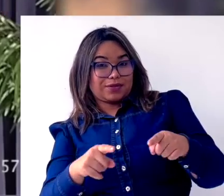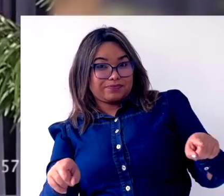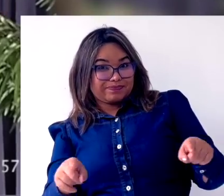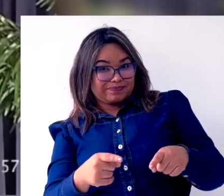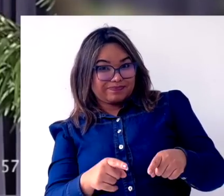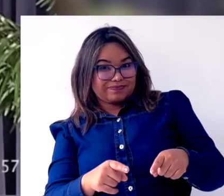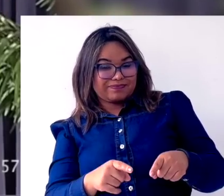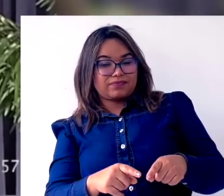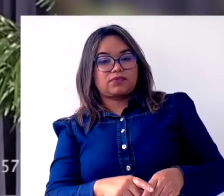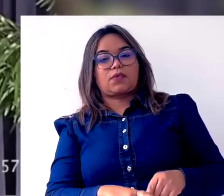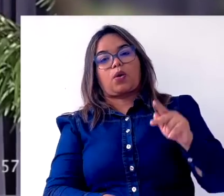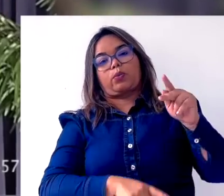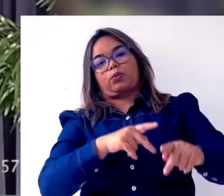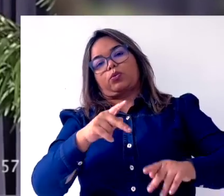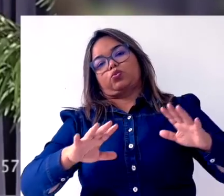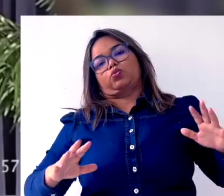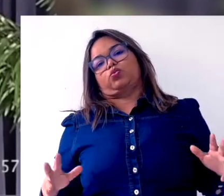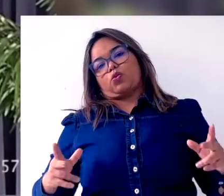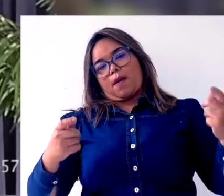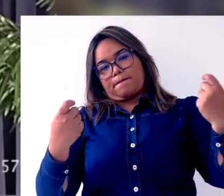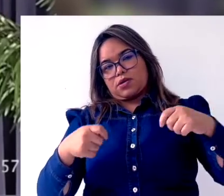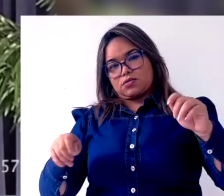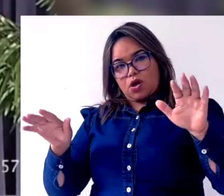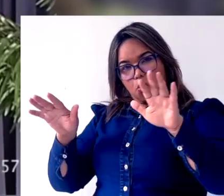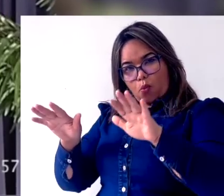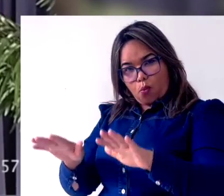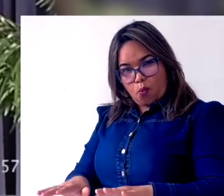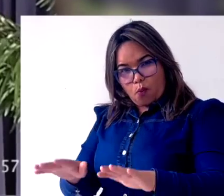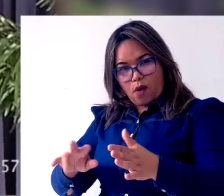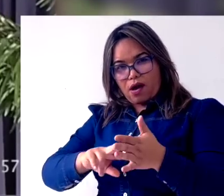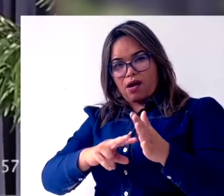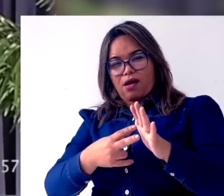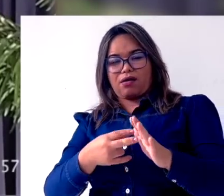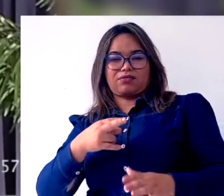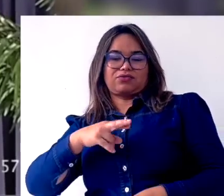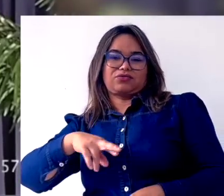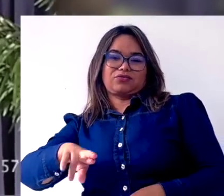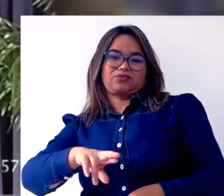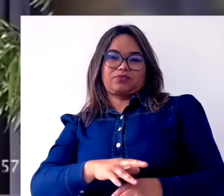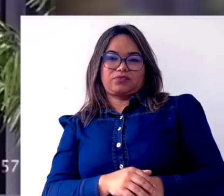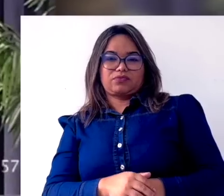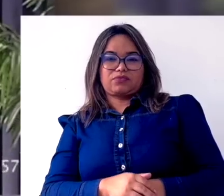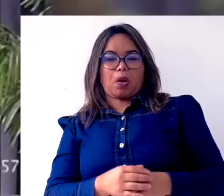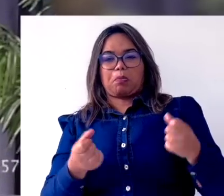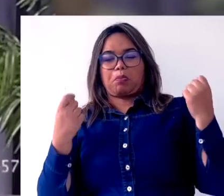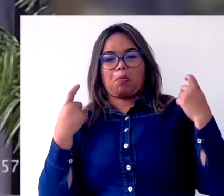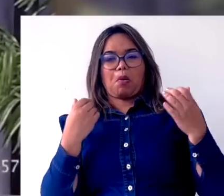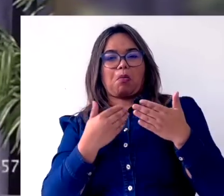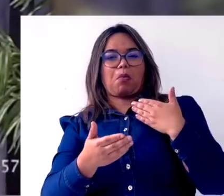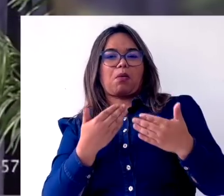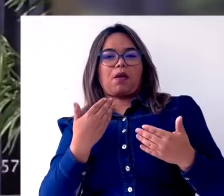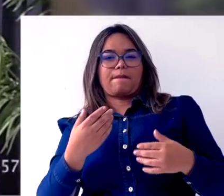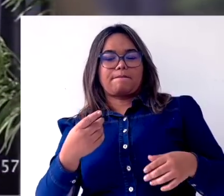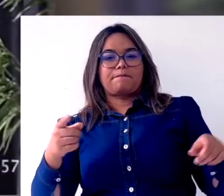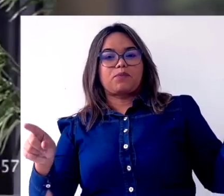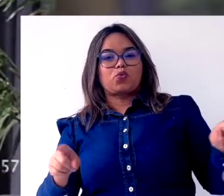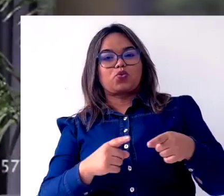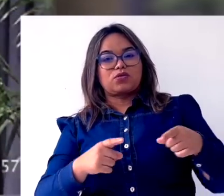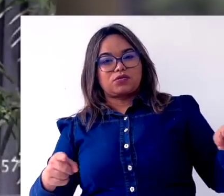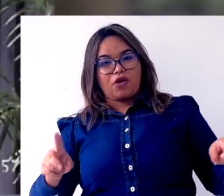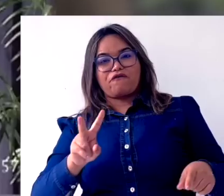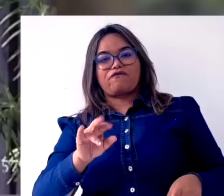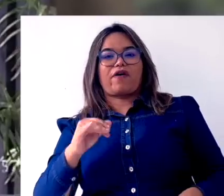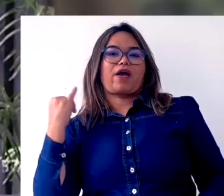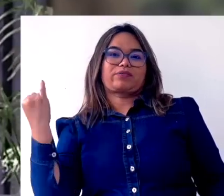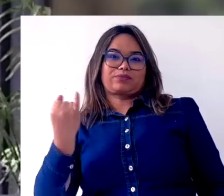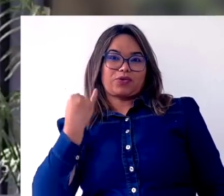esteja sujeito ao fervor religioso. Quem se importa? A música vai desempenhar um papel muito importante. Vocês sabiam que a